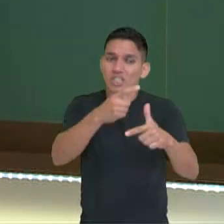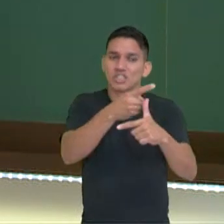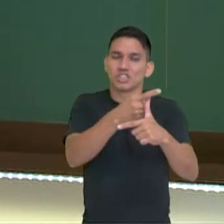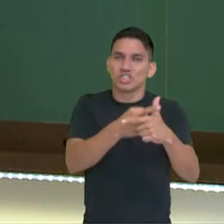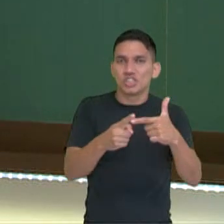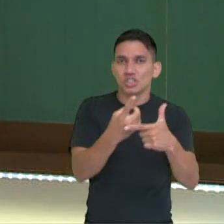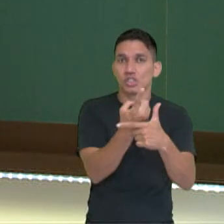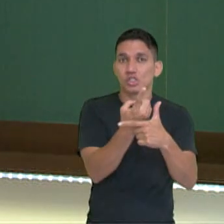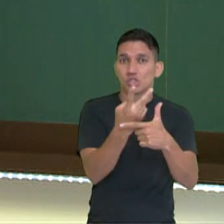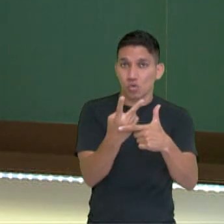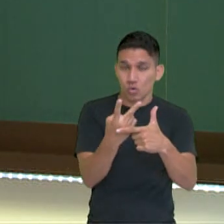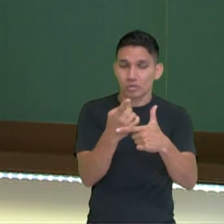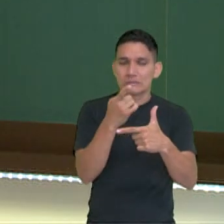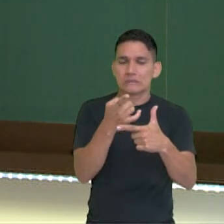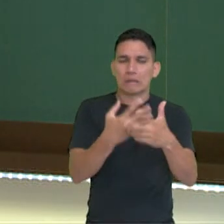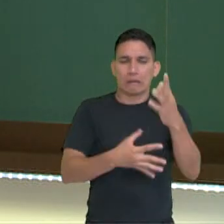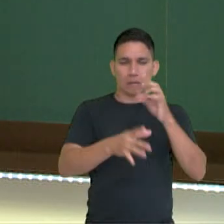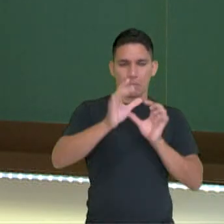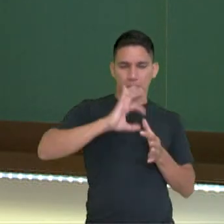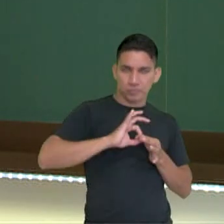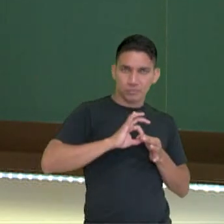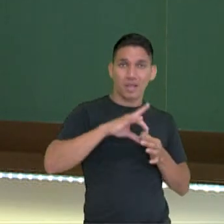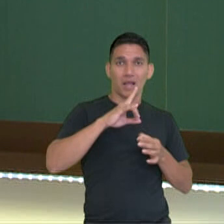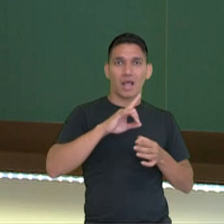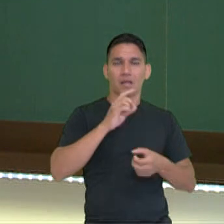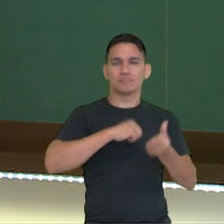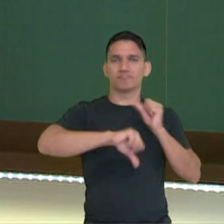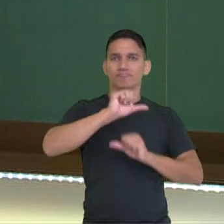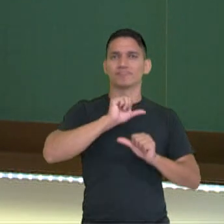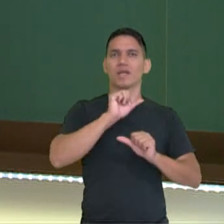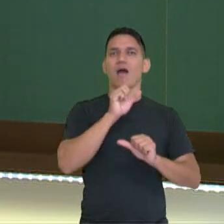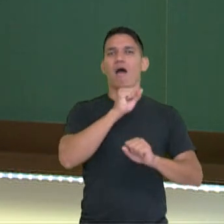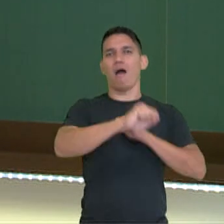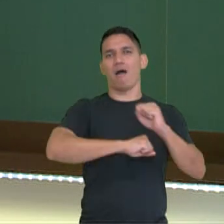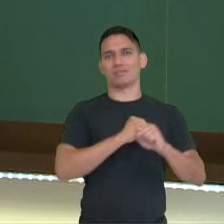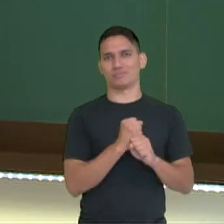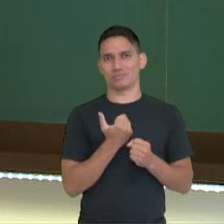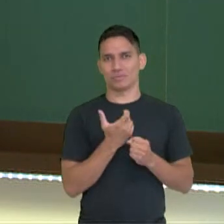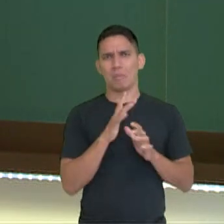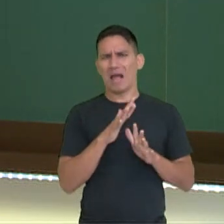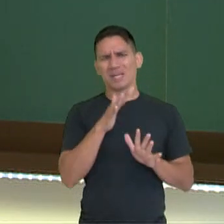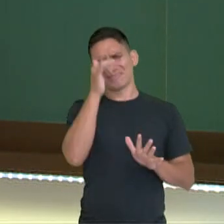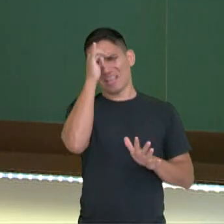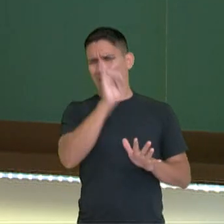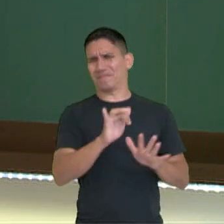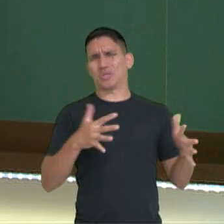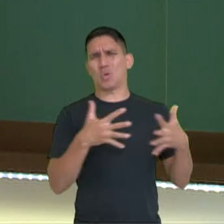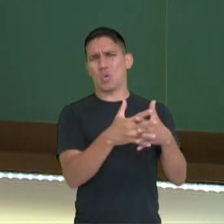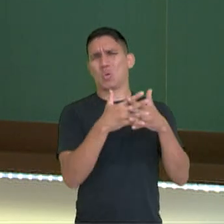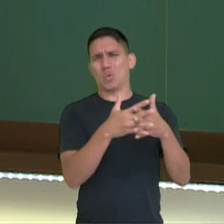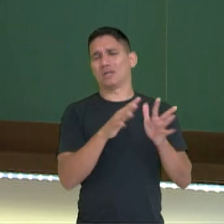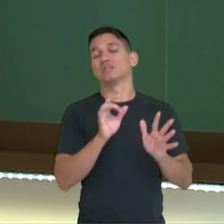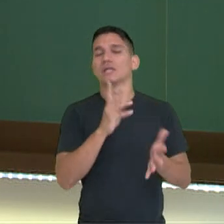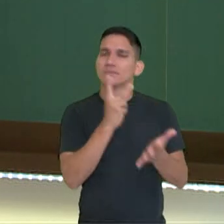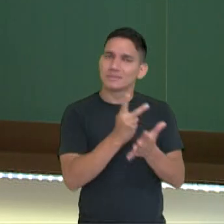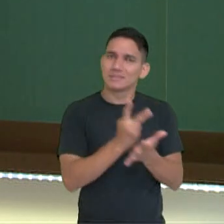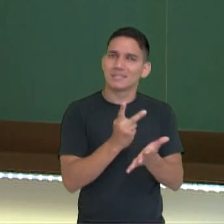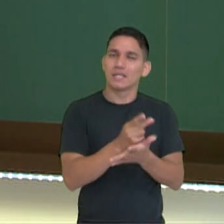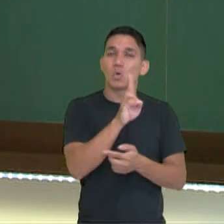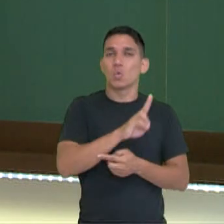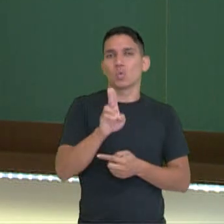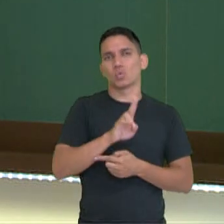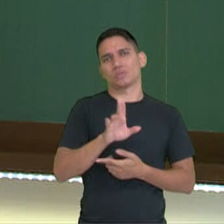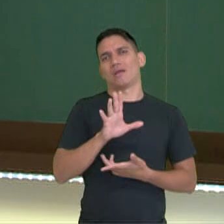trabalharia com um número decimal. A gente sempre tenta evitar. Só vamos usar operações com números decimais quando não